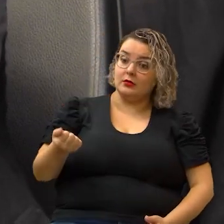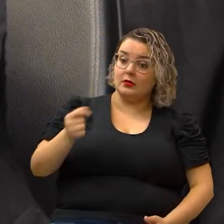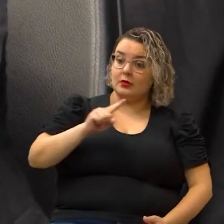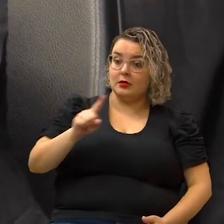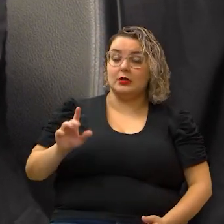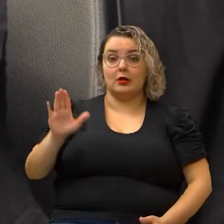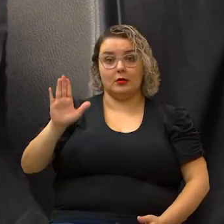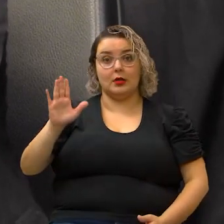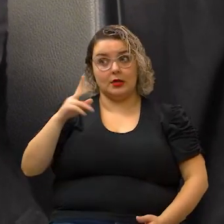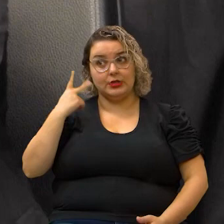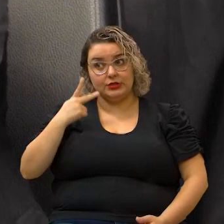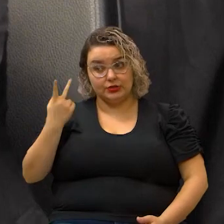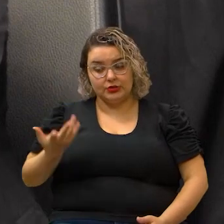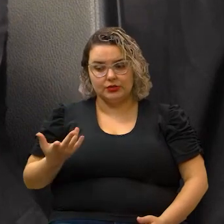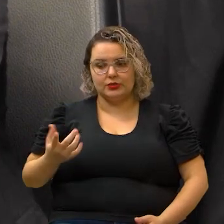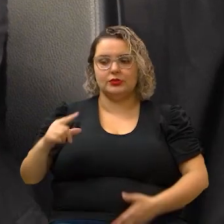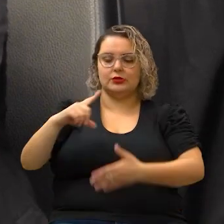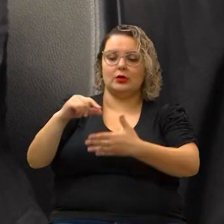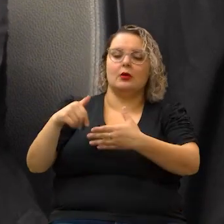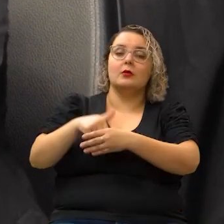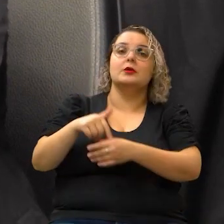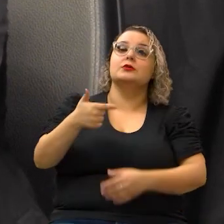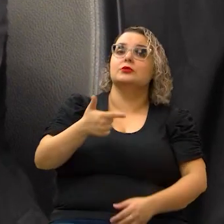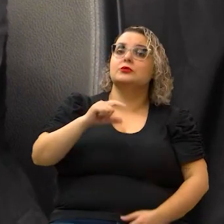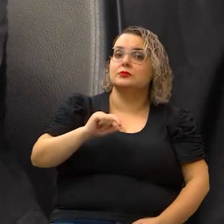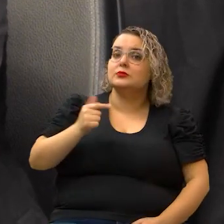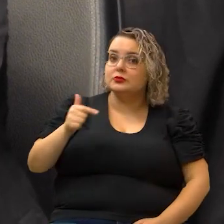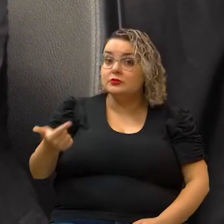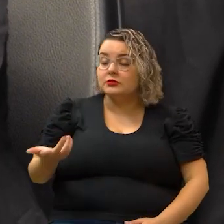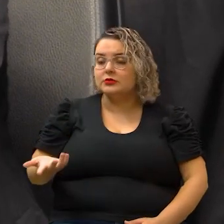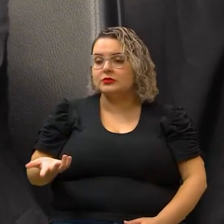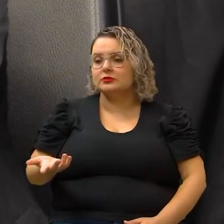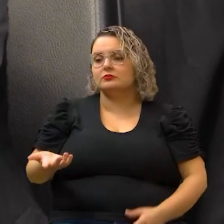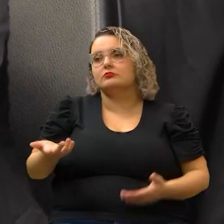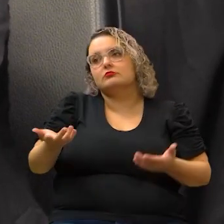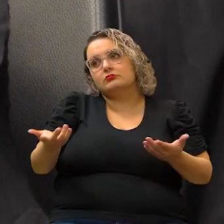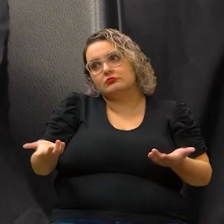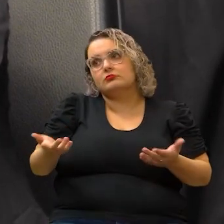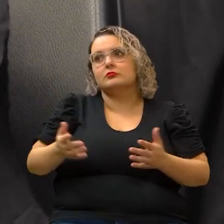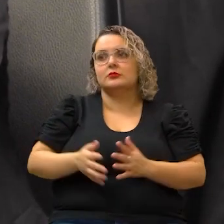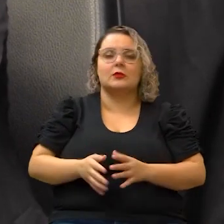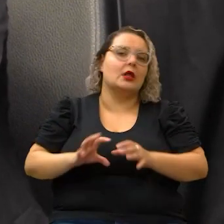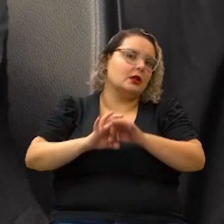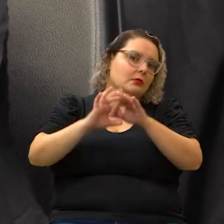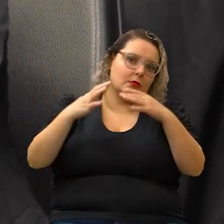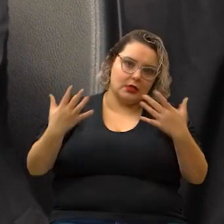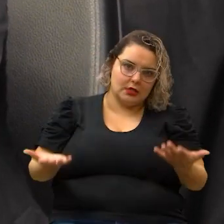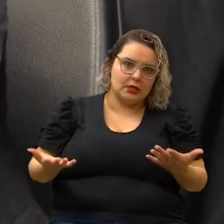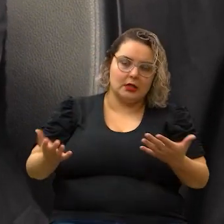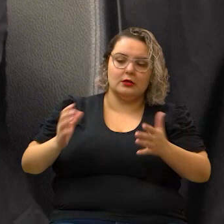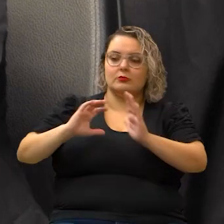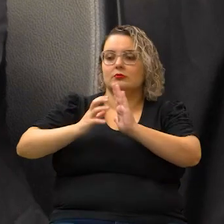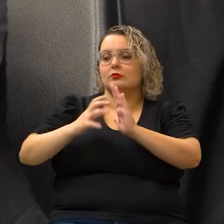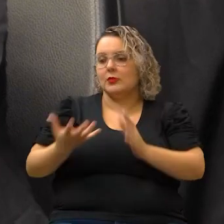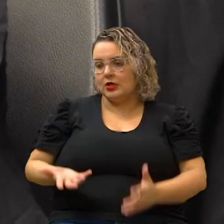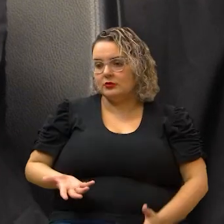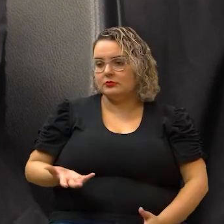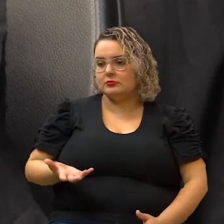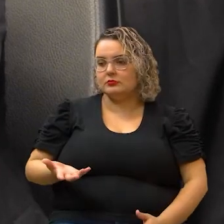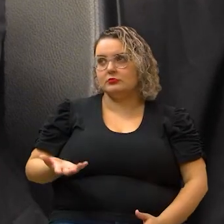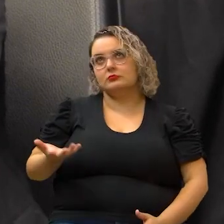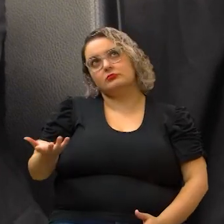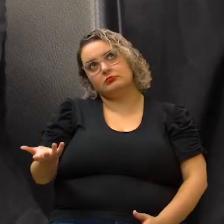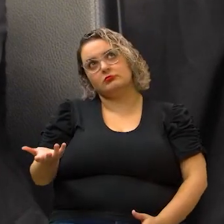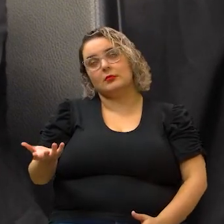seria melhor não ser candidato a vereador nas eleições de 2022 e ficar, então, disponível para o partido. Aí,